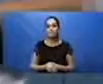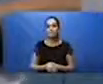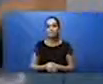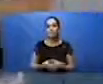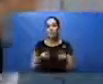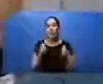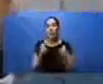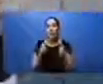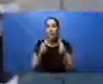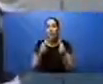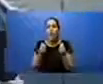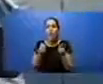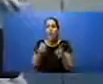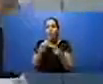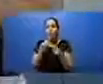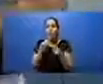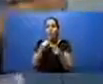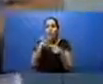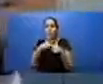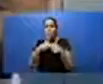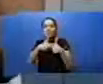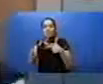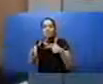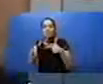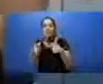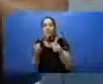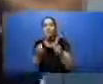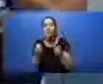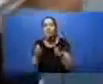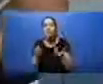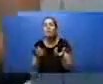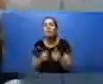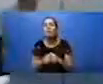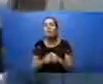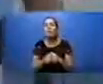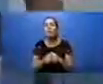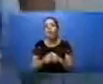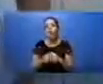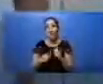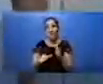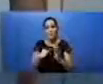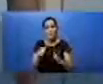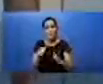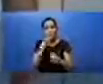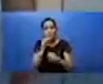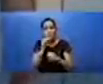Como que eu faço essa divisão sem usar o todo referência? Dica: